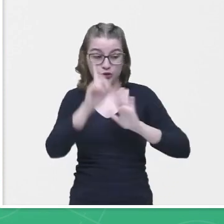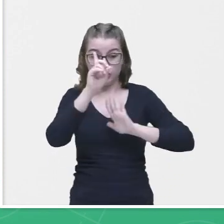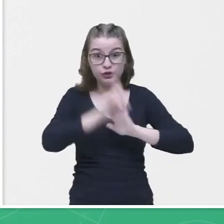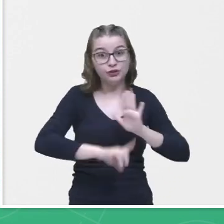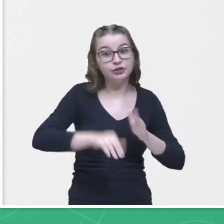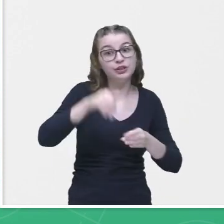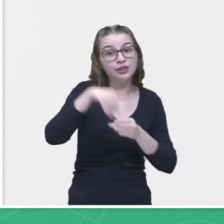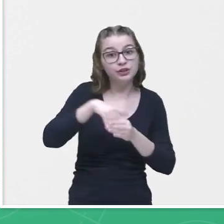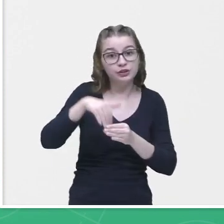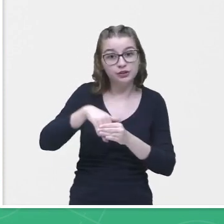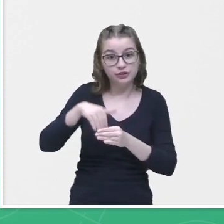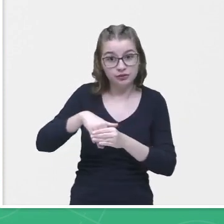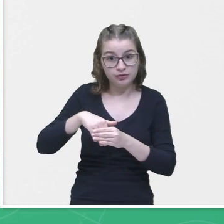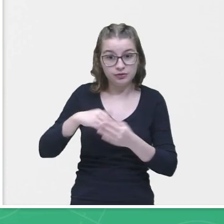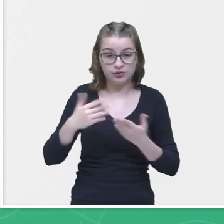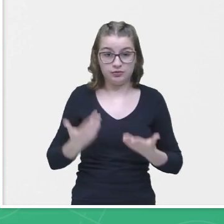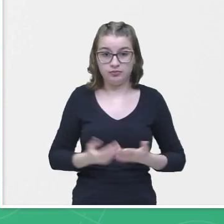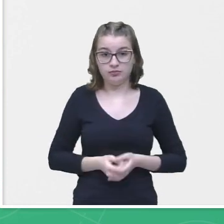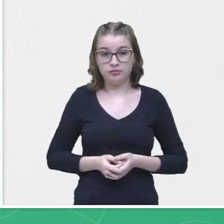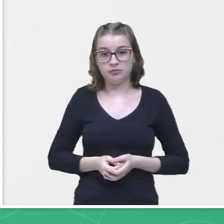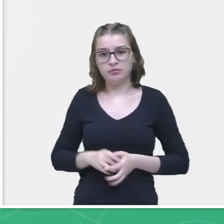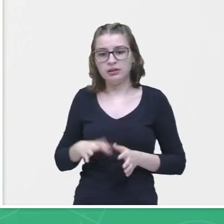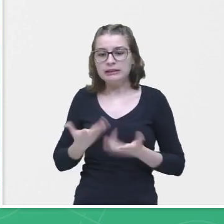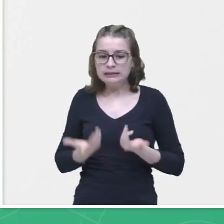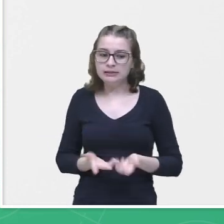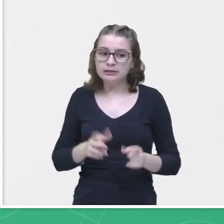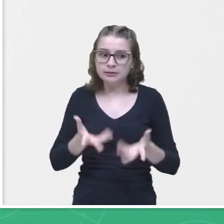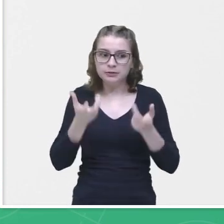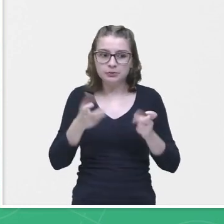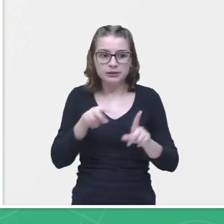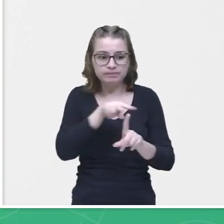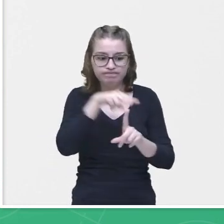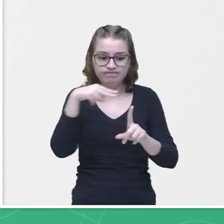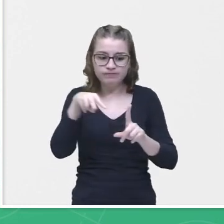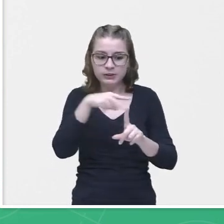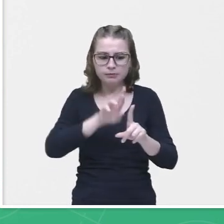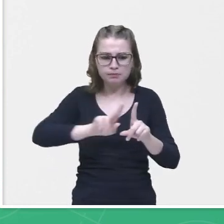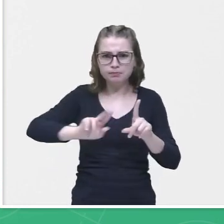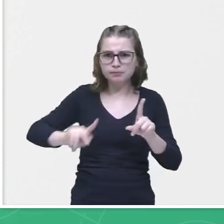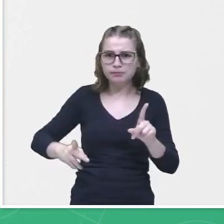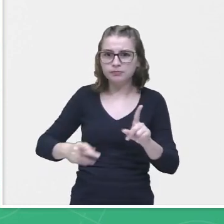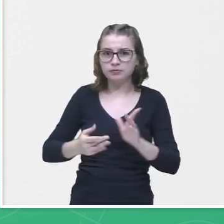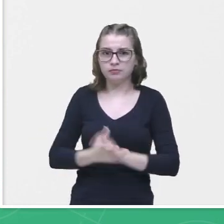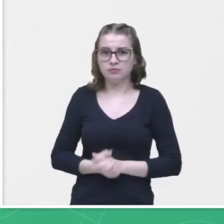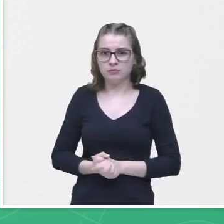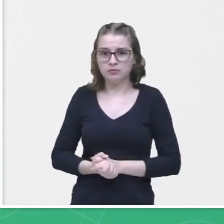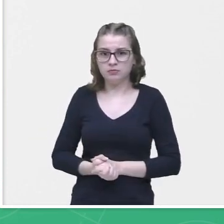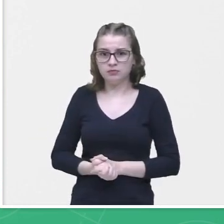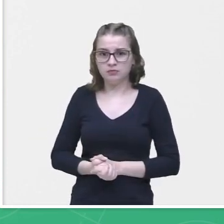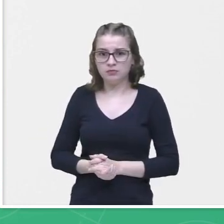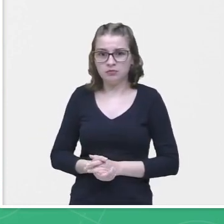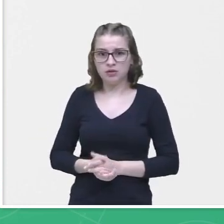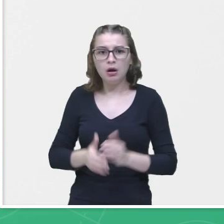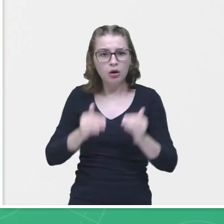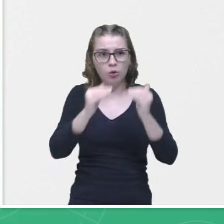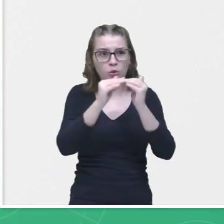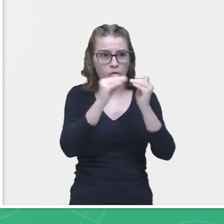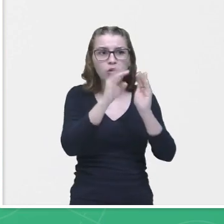ter visões diferentes, né? Mas, professor, eu não consigo ver diferente. Ótimo, mas outra pessoa pode